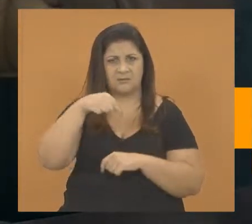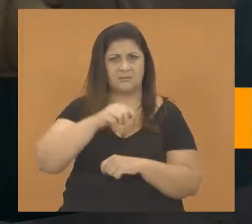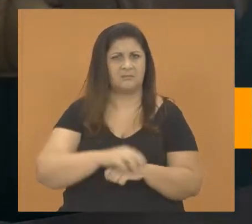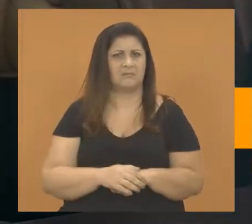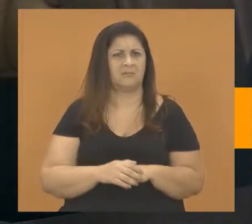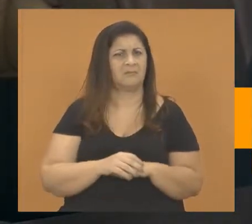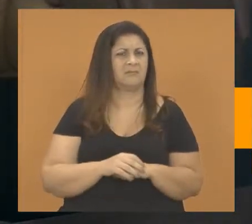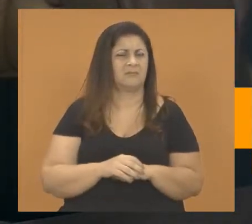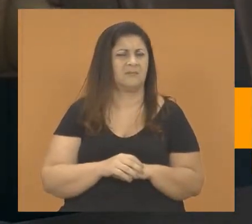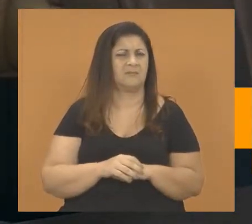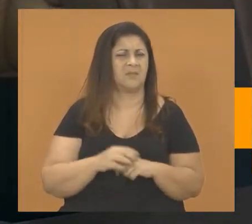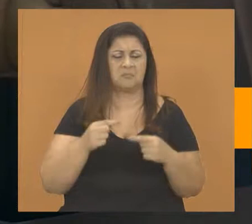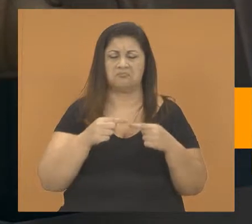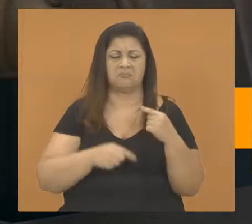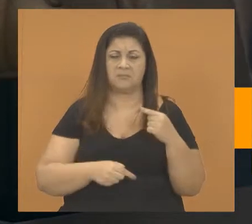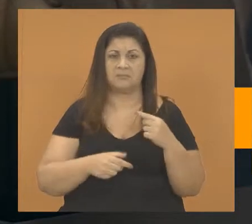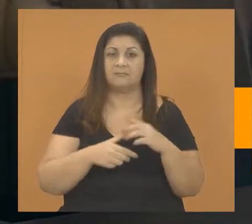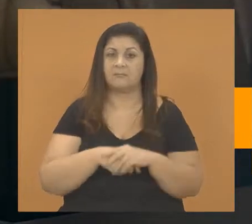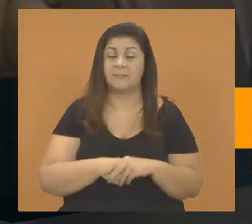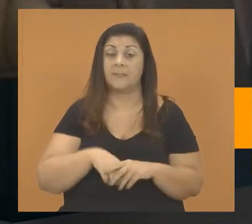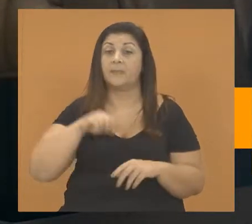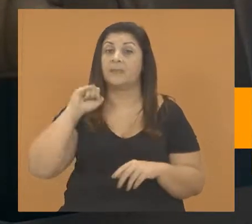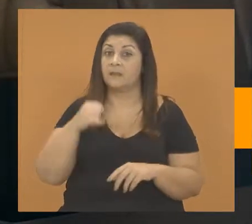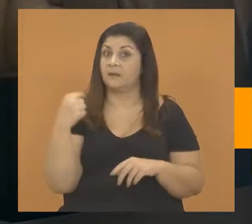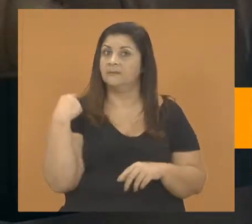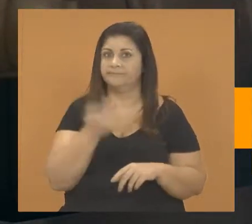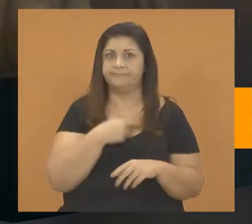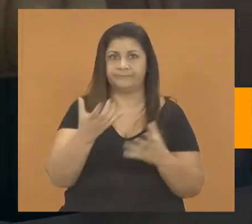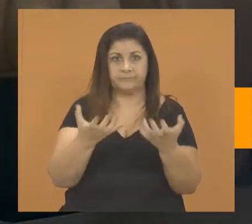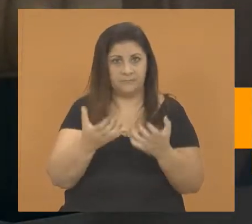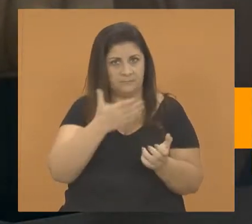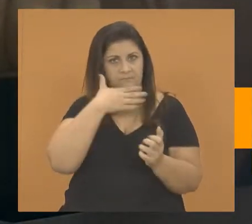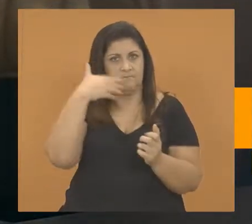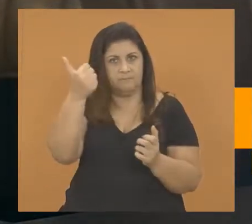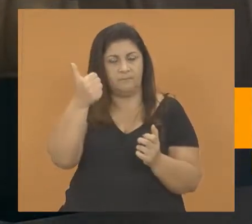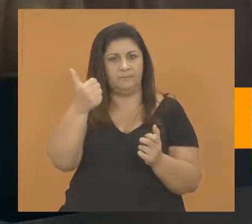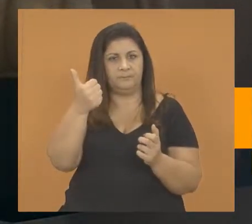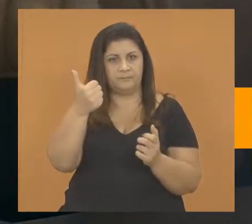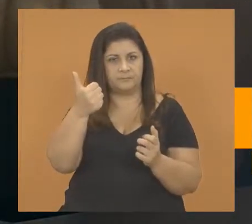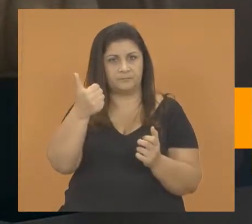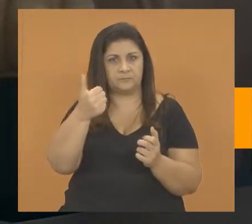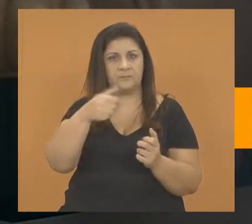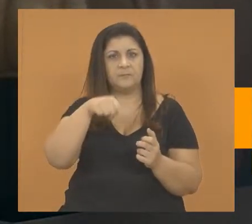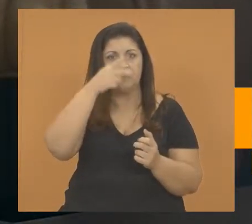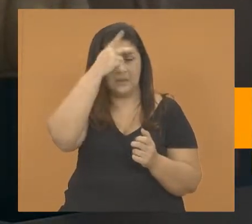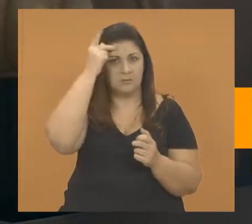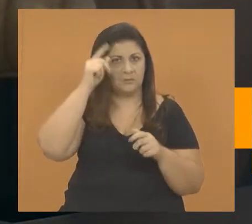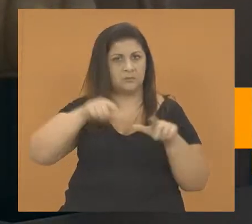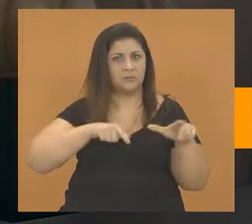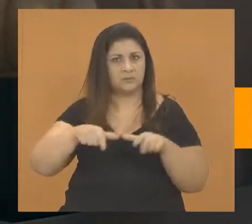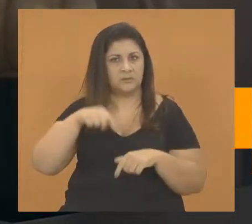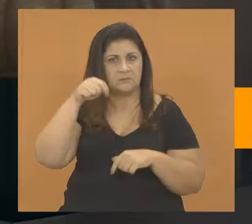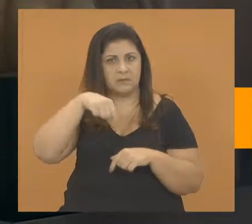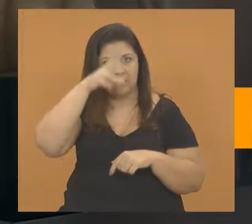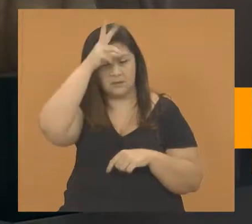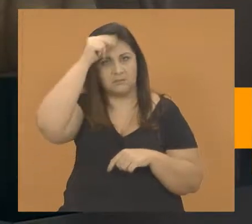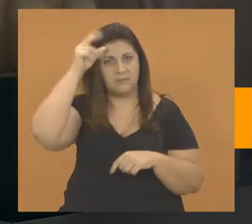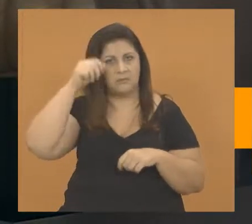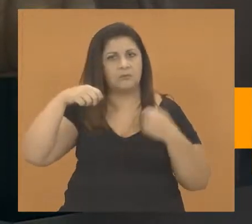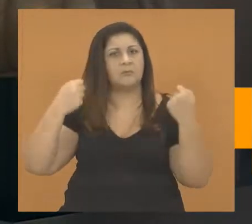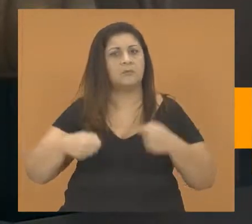debate o que eu vejo que se a gente quiser melhorar a condição do servidor público é fazer uma profunda